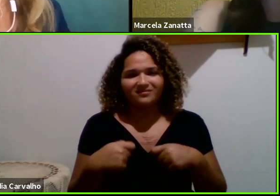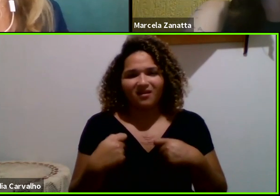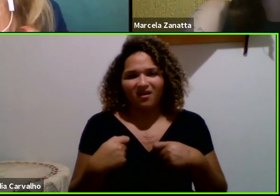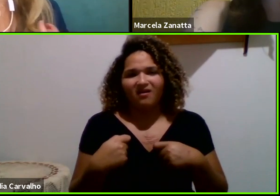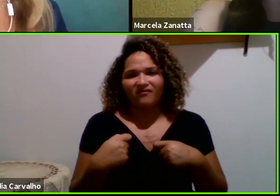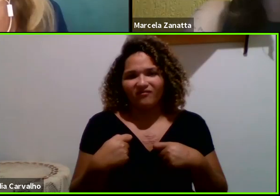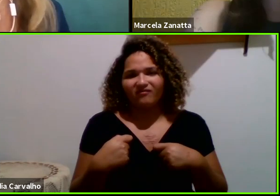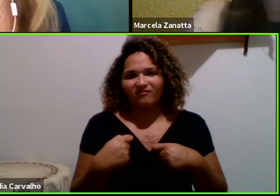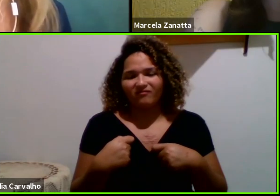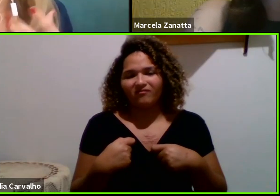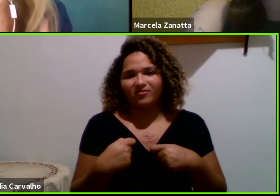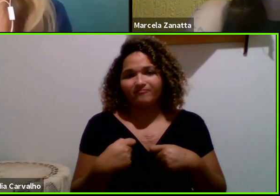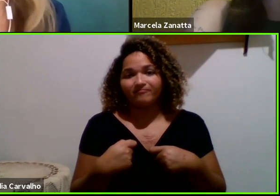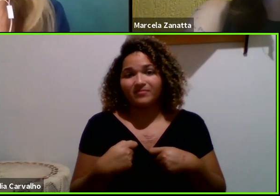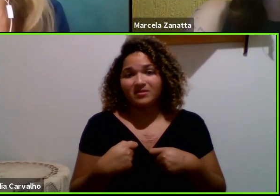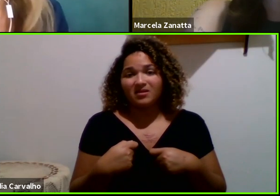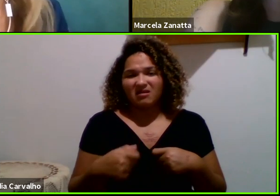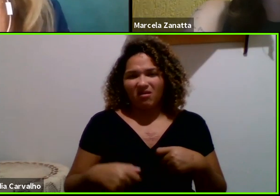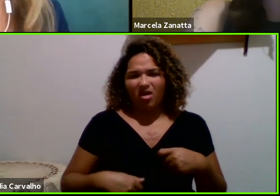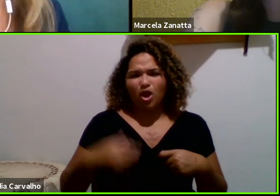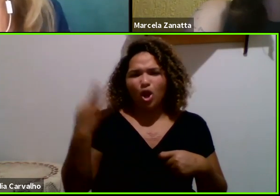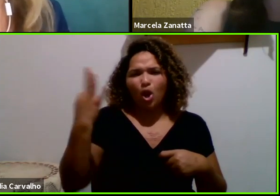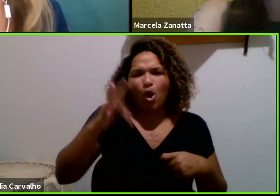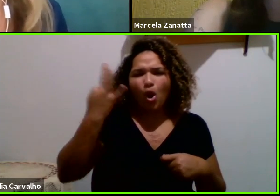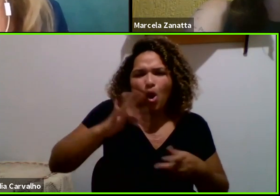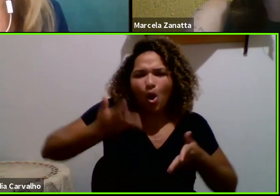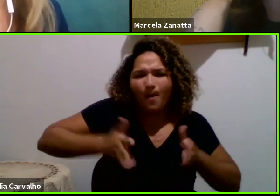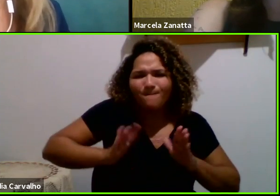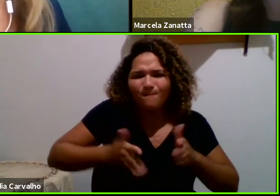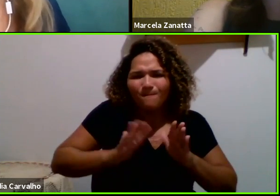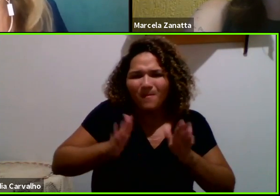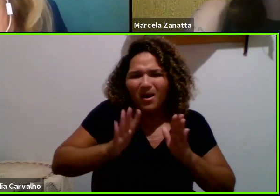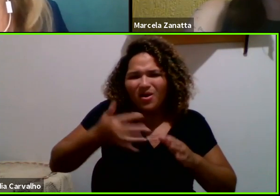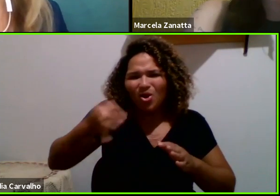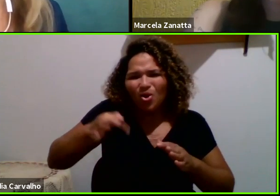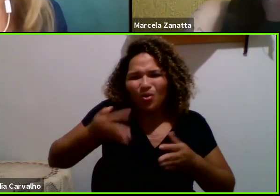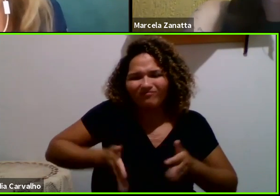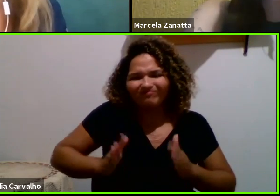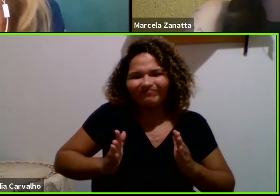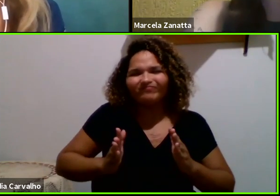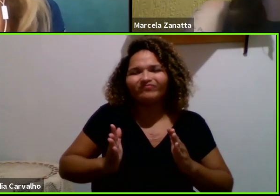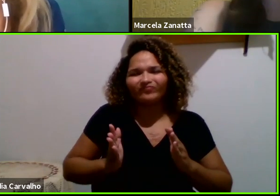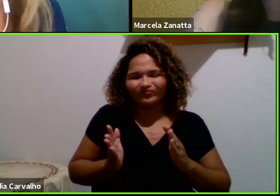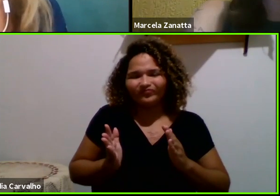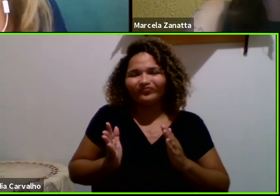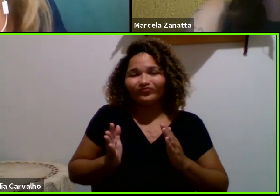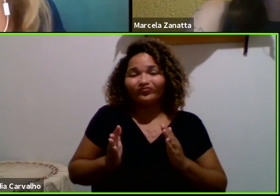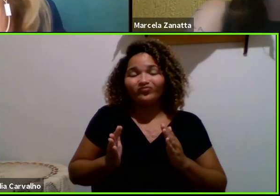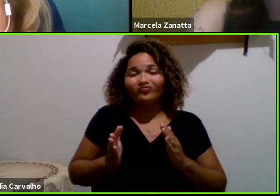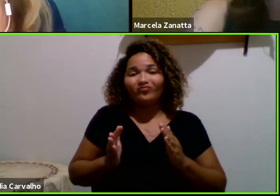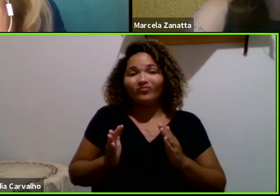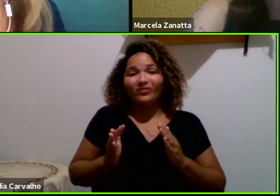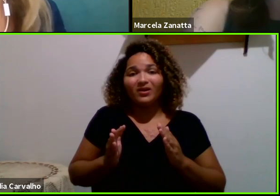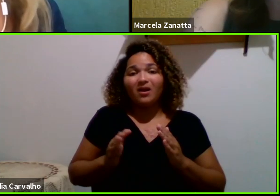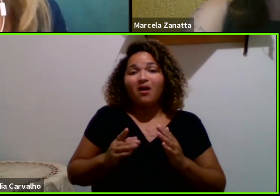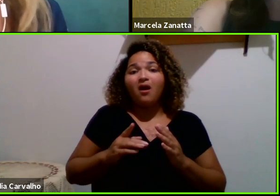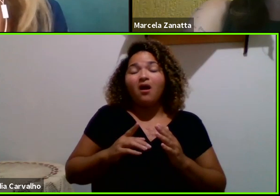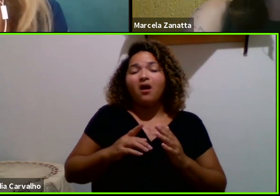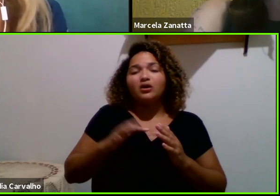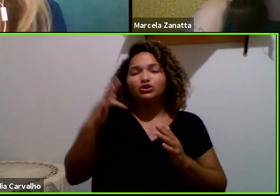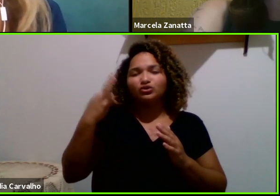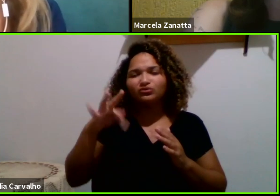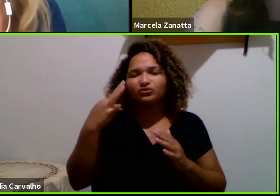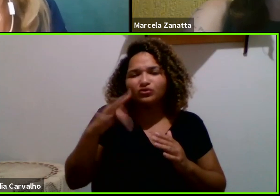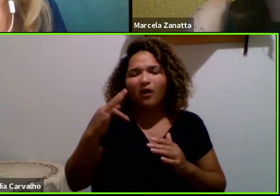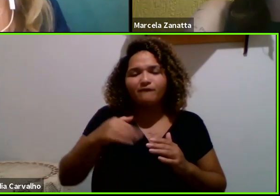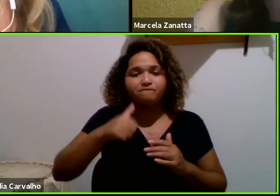contrações fossem muito mais intensas, provocando, sem dúvida nenhuma, o maior risco de um sofrimento fetal,